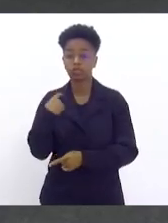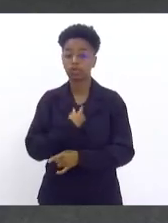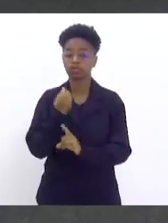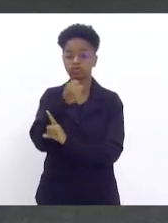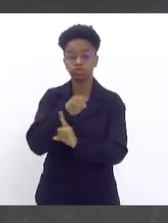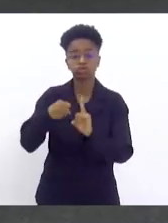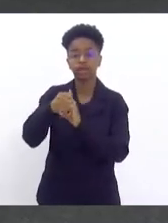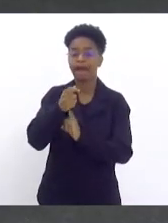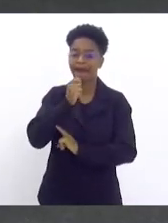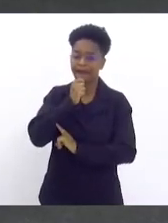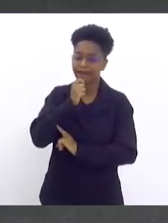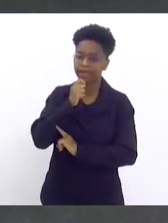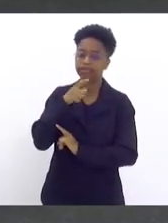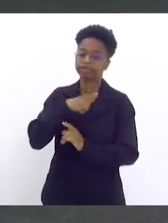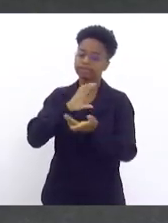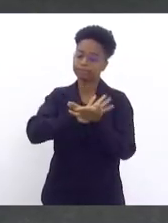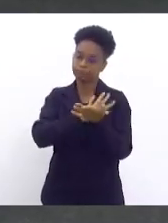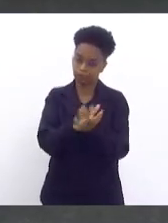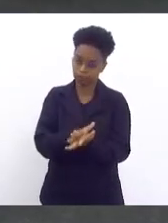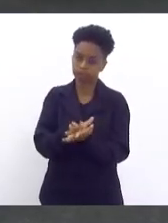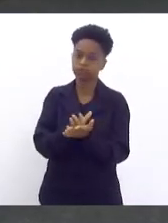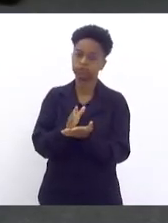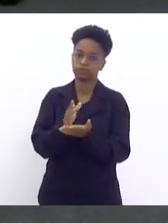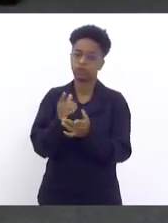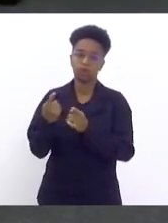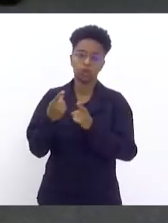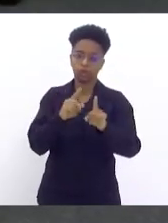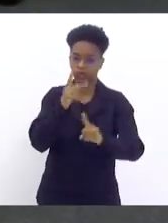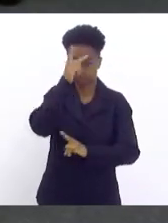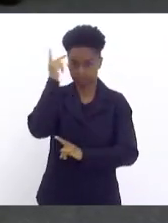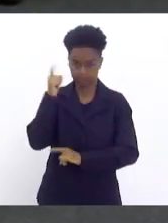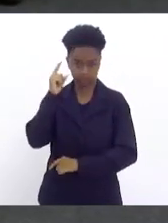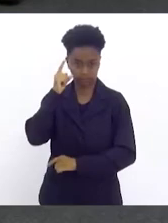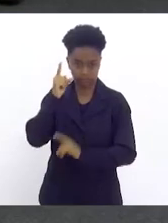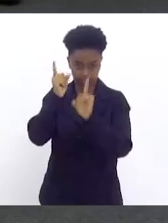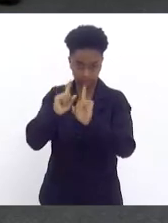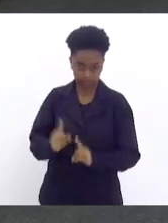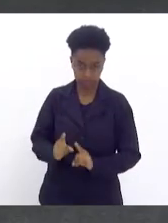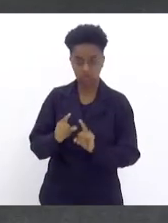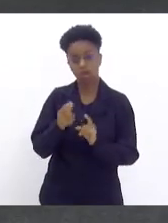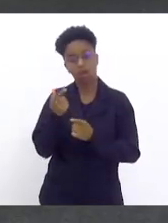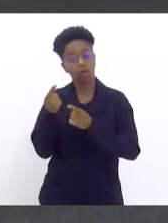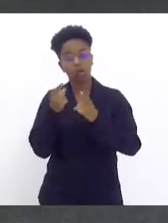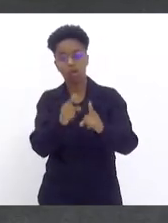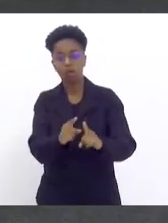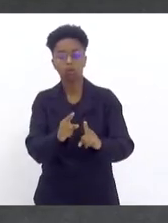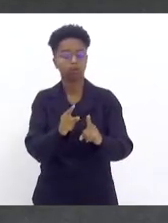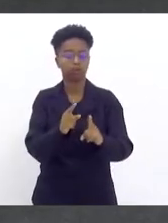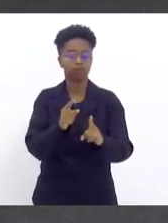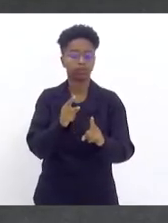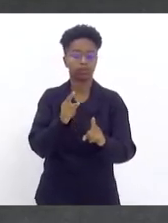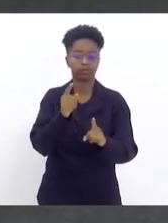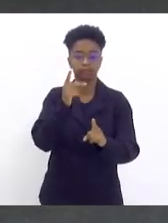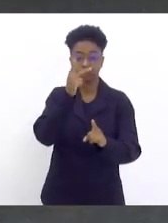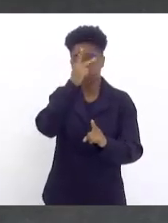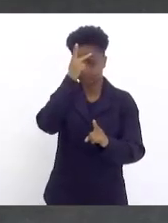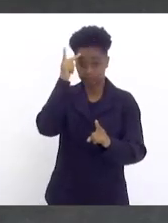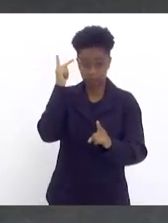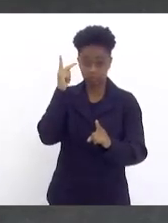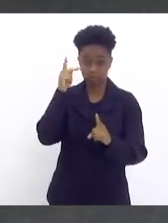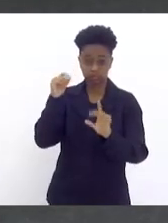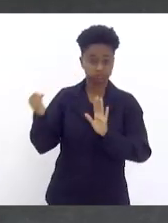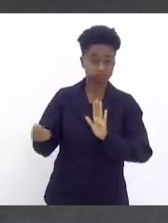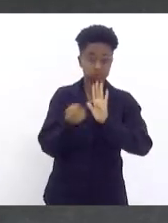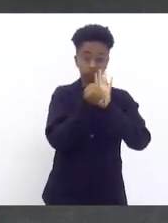ainda tem muito preconceito contra as pessoas com deficiência contra é as pessoas que são passadas